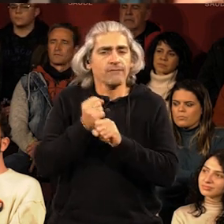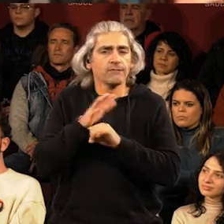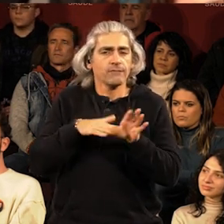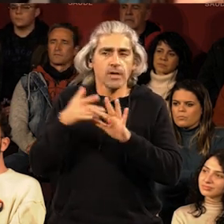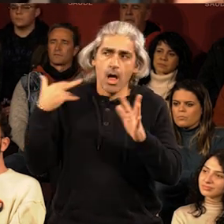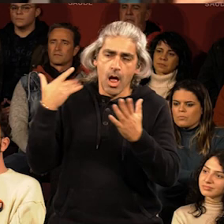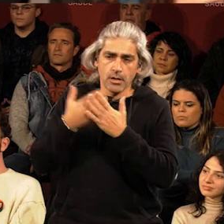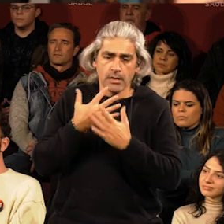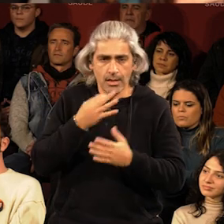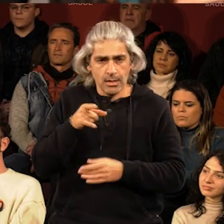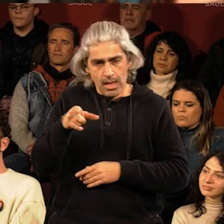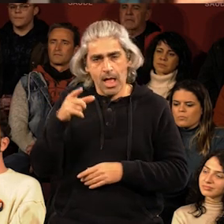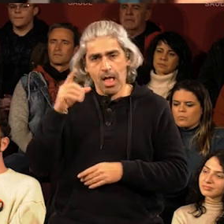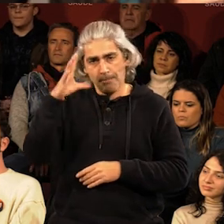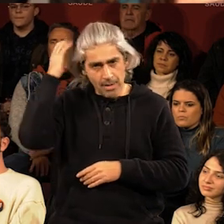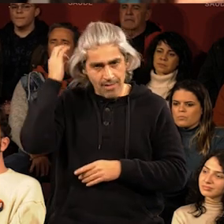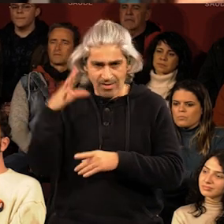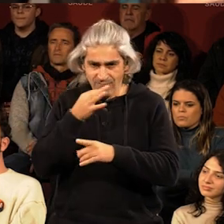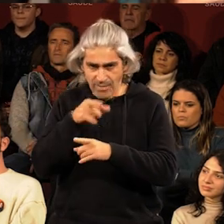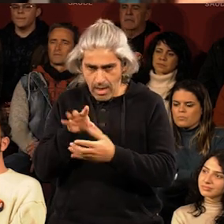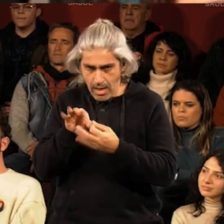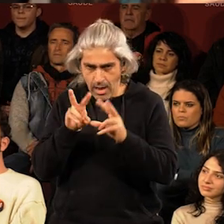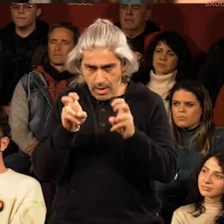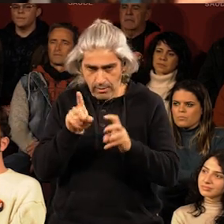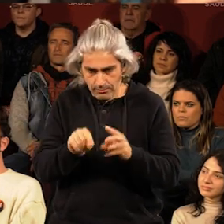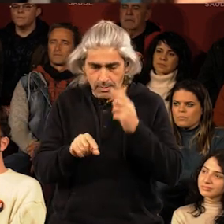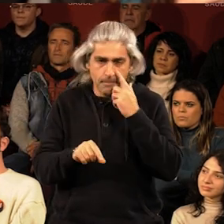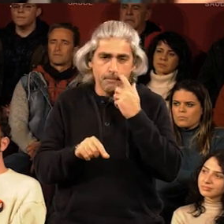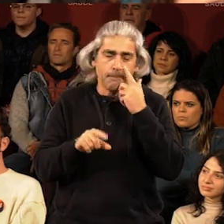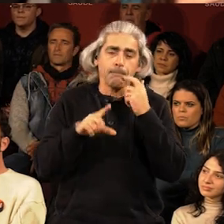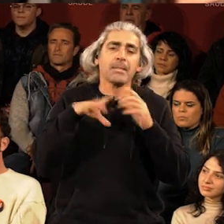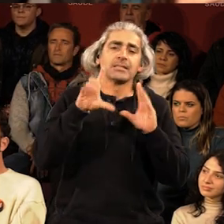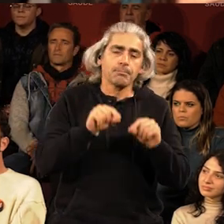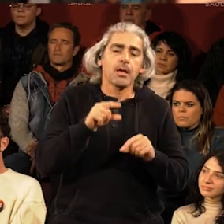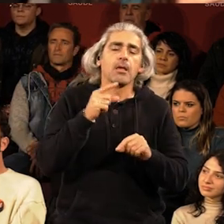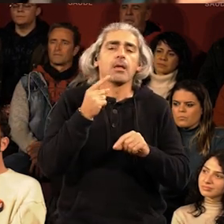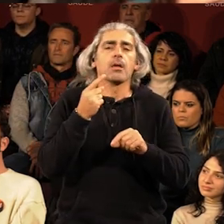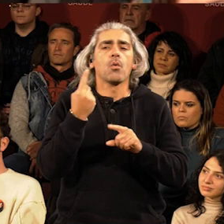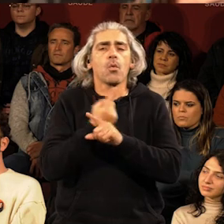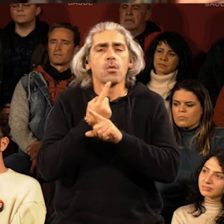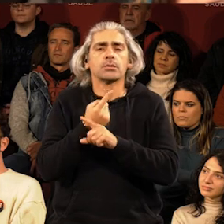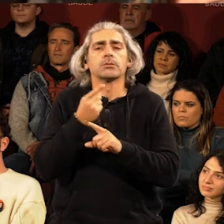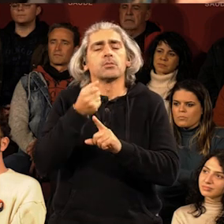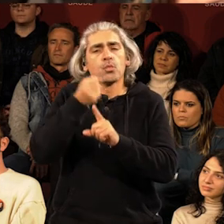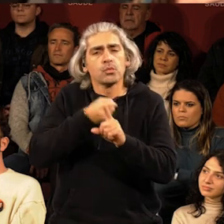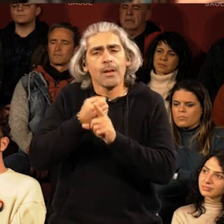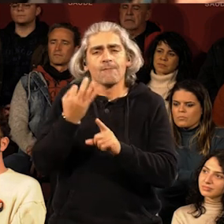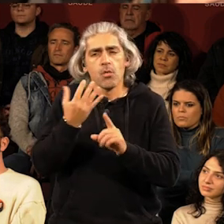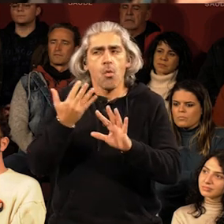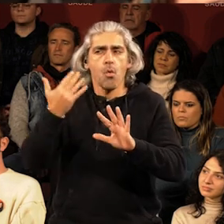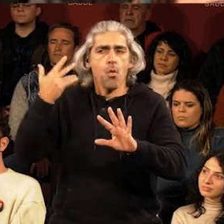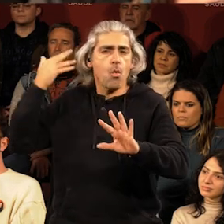a Mariana vos falar sobre falará sobre isso mas também em nome daquilo porque tanto lutamos e que agora querem